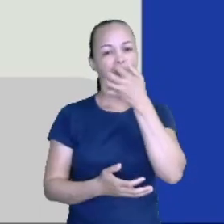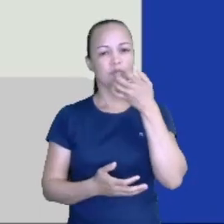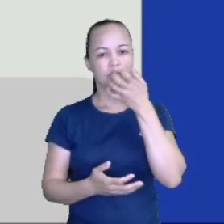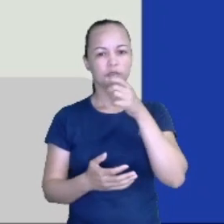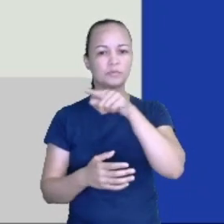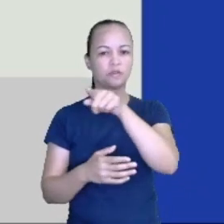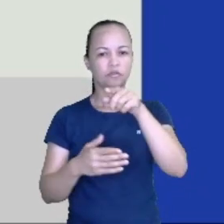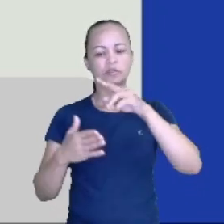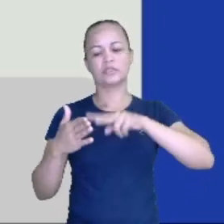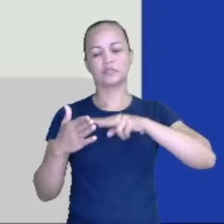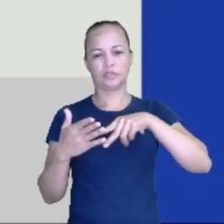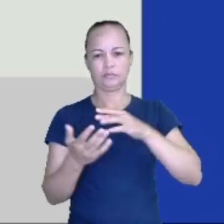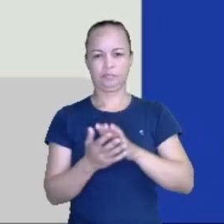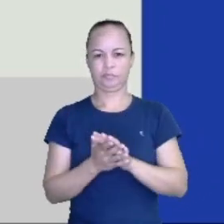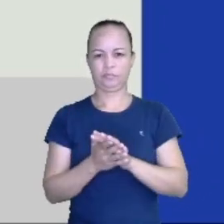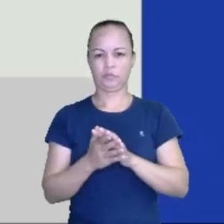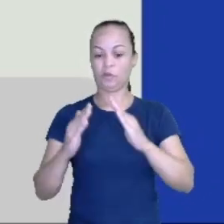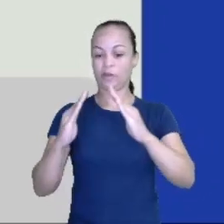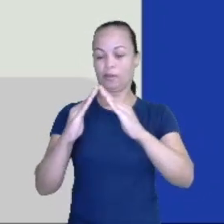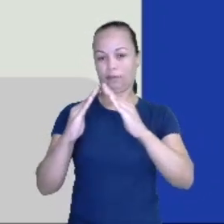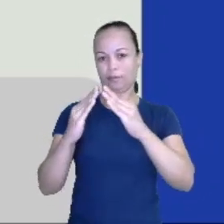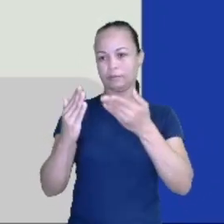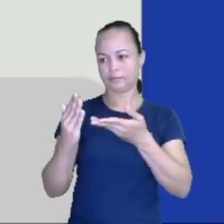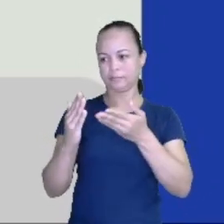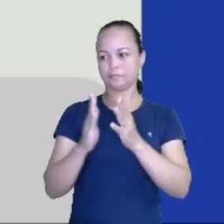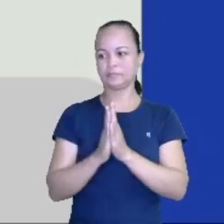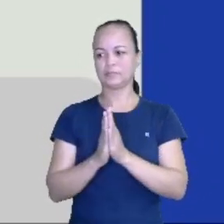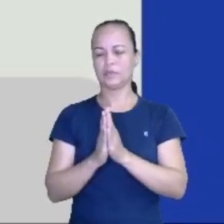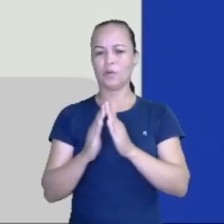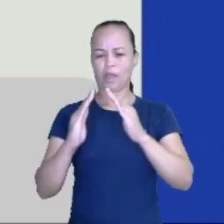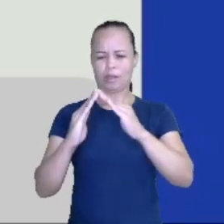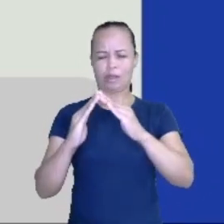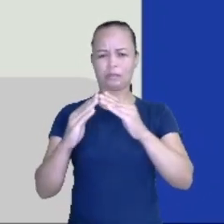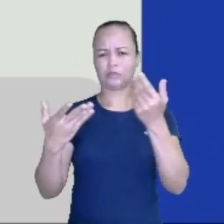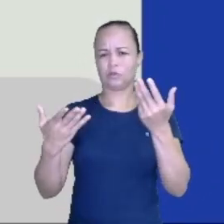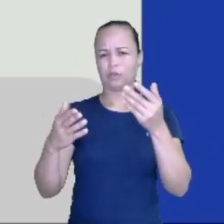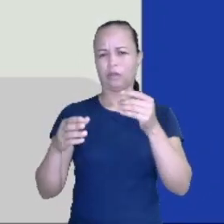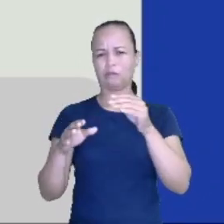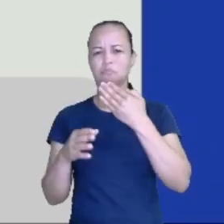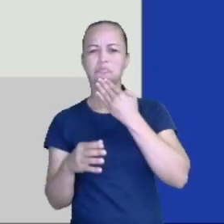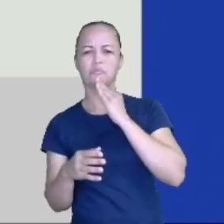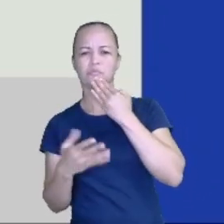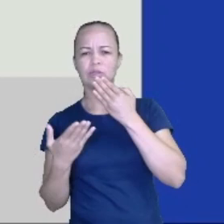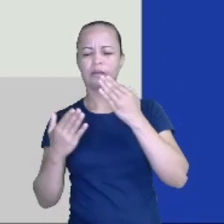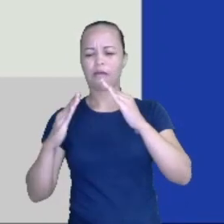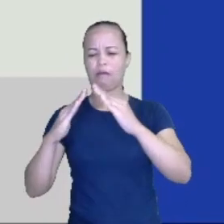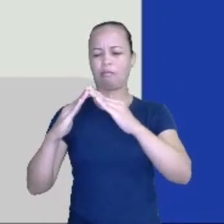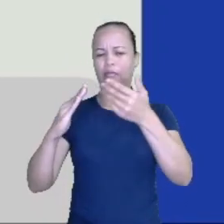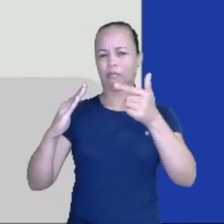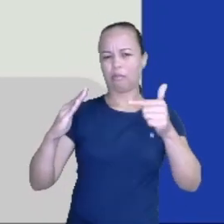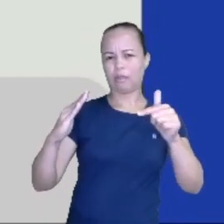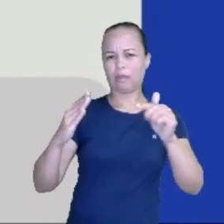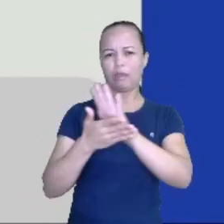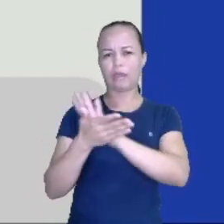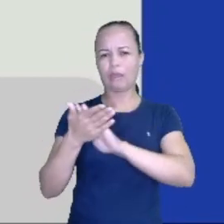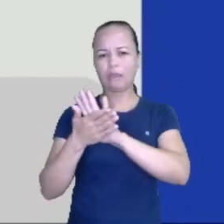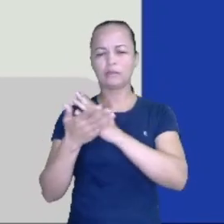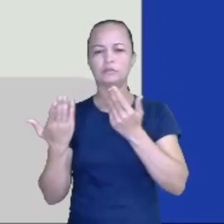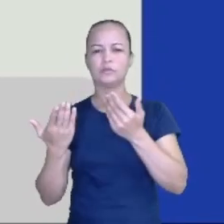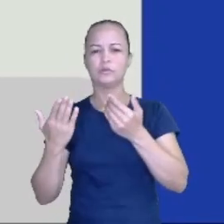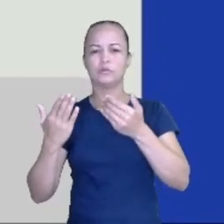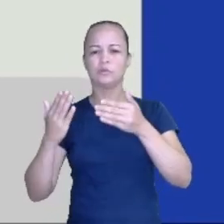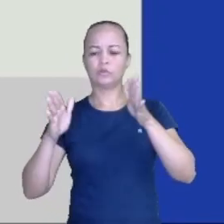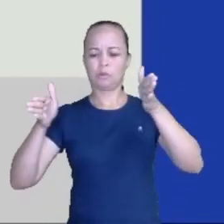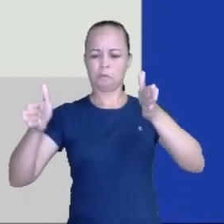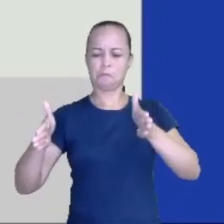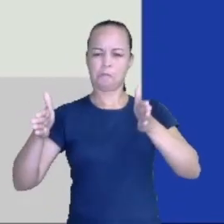verem como é. Olha aí essa casa, ó. Uma casa toda pela metade. Uma casa que não tem teto, uma casa que não tem